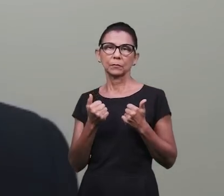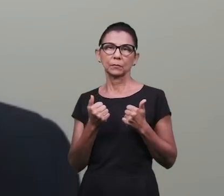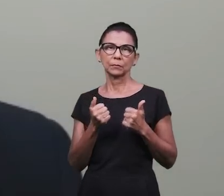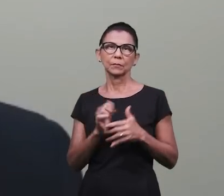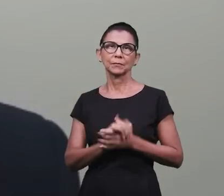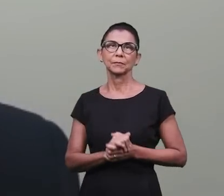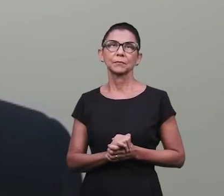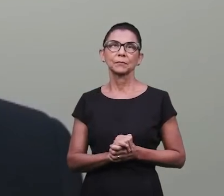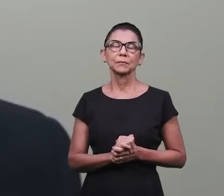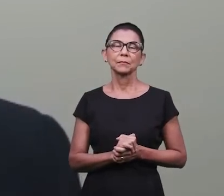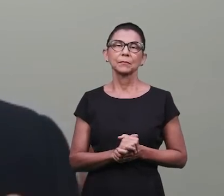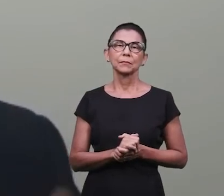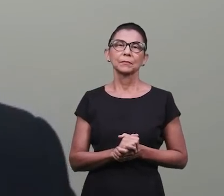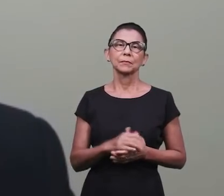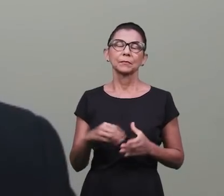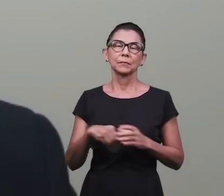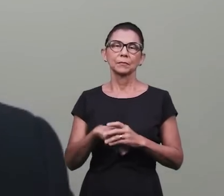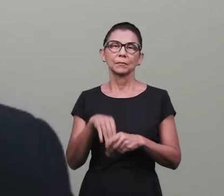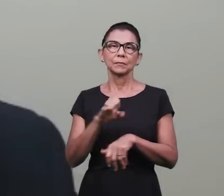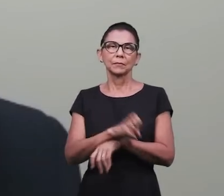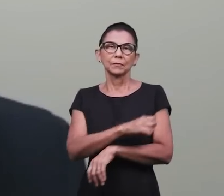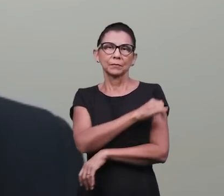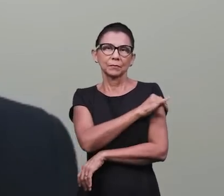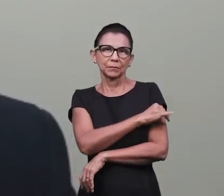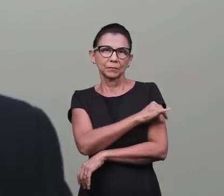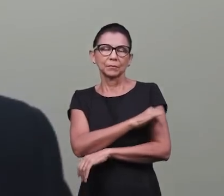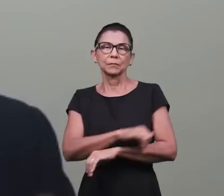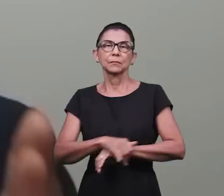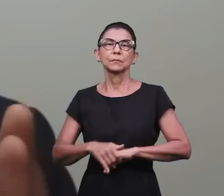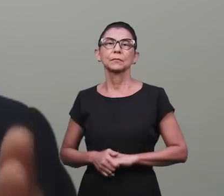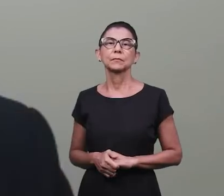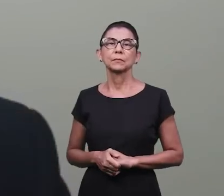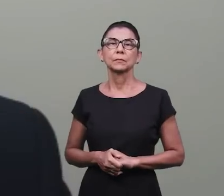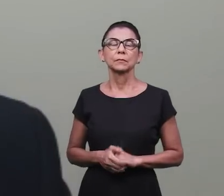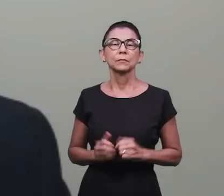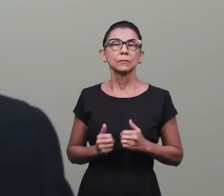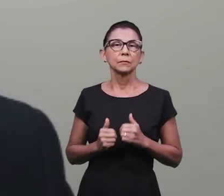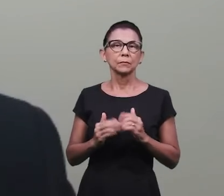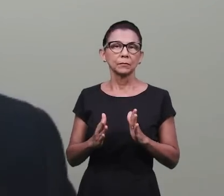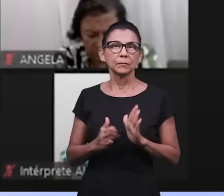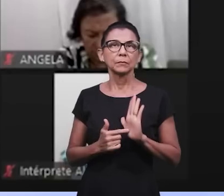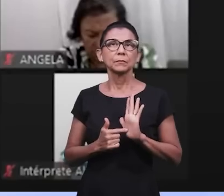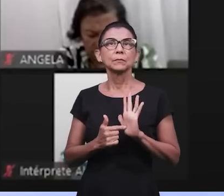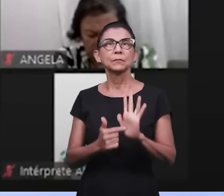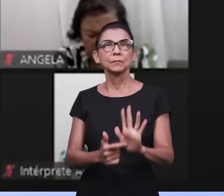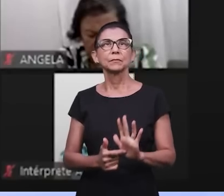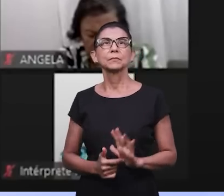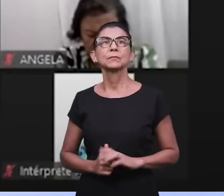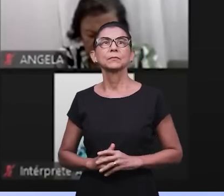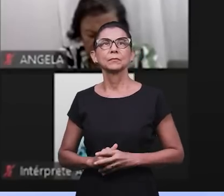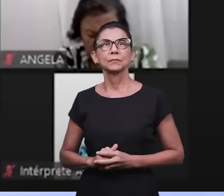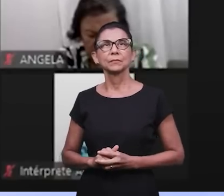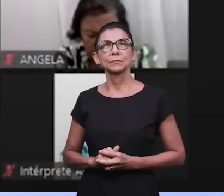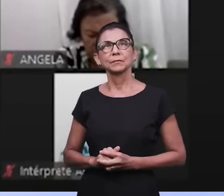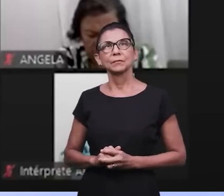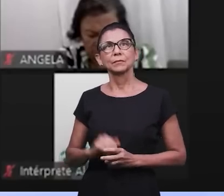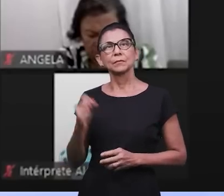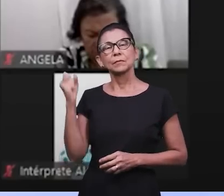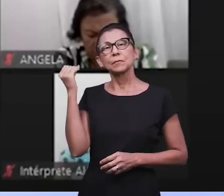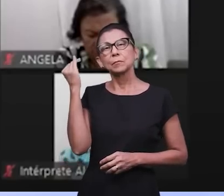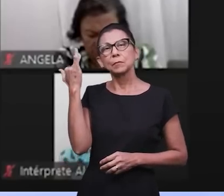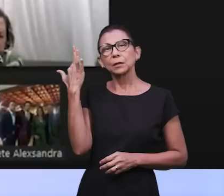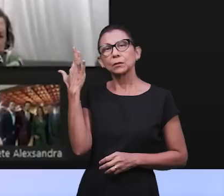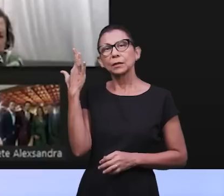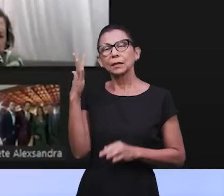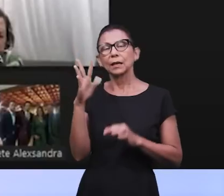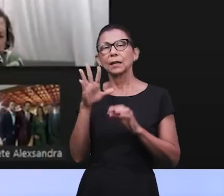região sul fluminense 1, no estado do Rio de Janeiro. Nós vamos iniciar falando da realização de uma madrugada